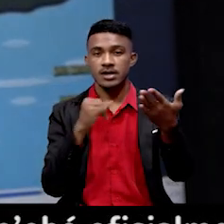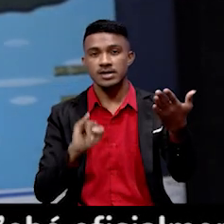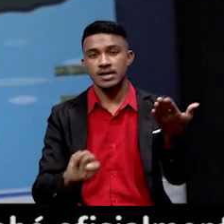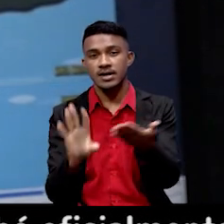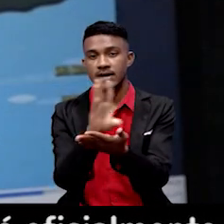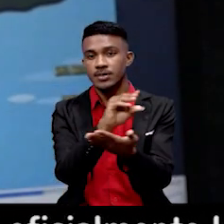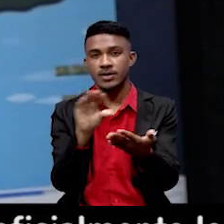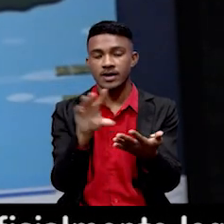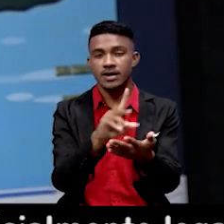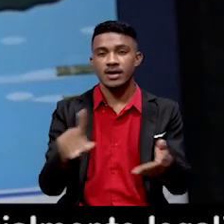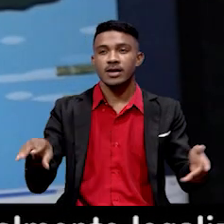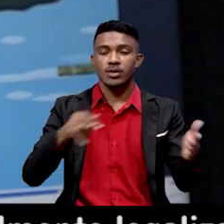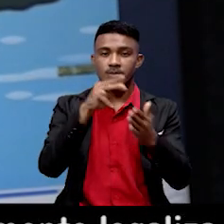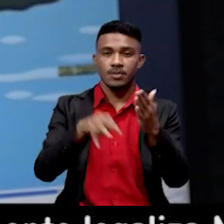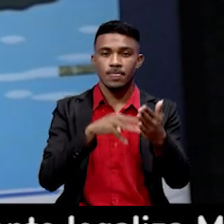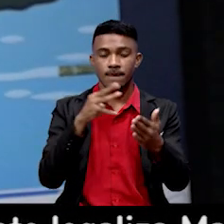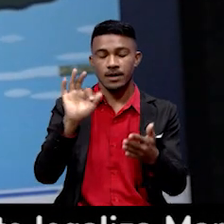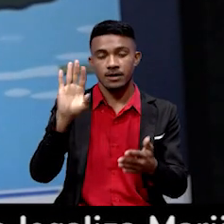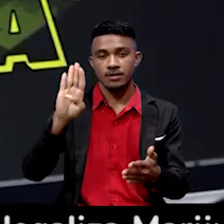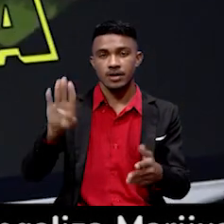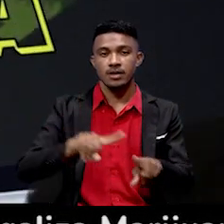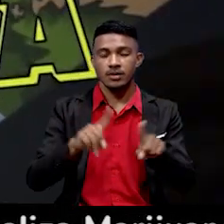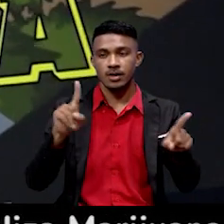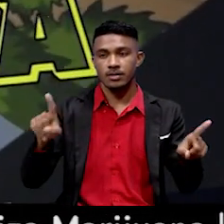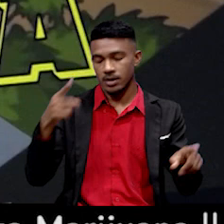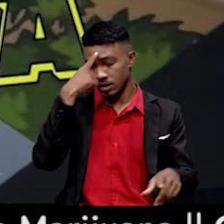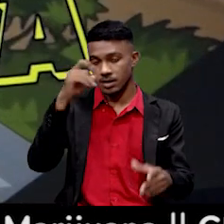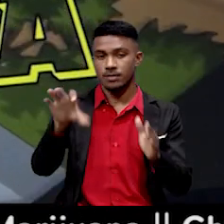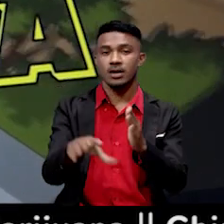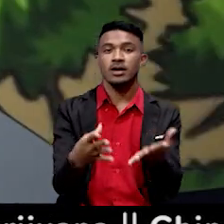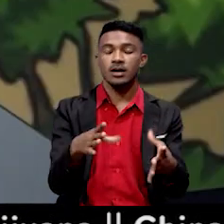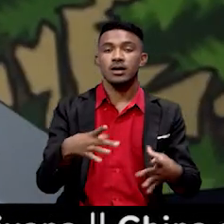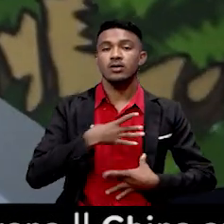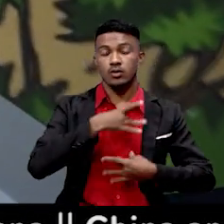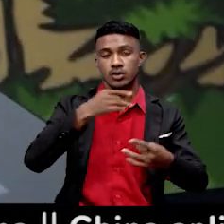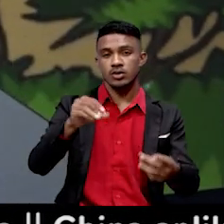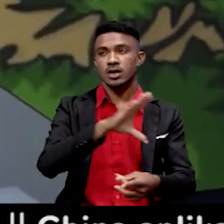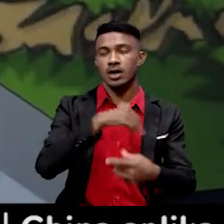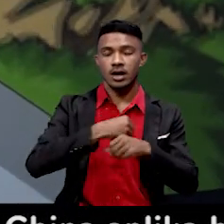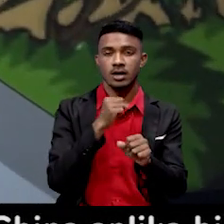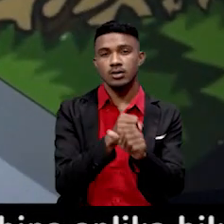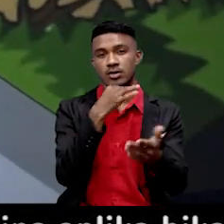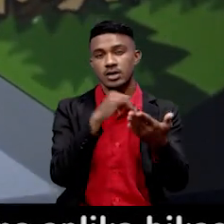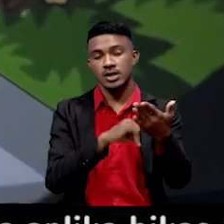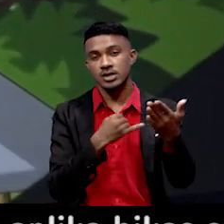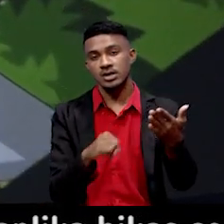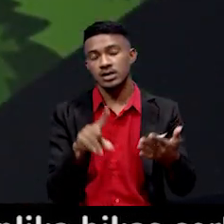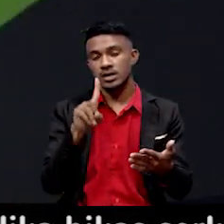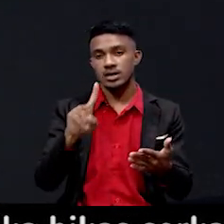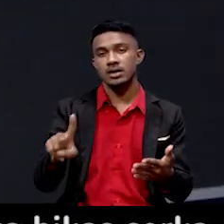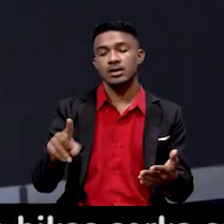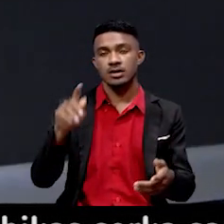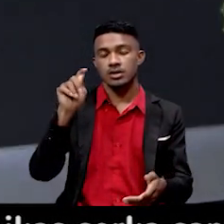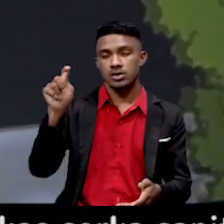media eletrônica nian. Mai be tamba gosta ho di passatempo ba desenha animação boneca, Johnny